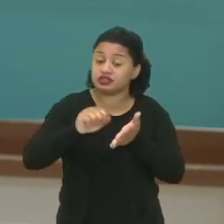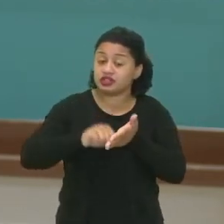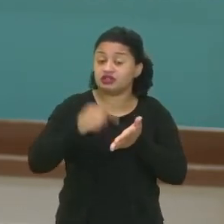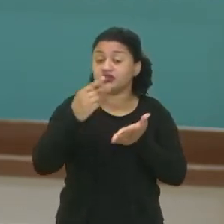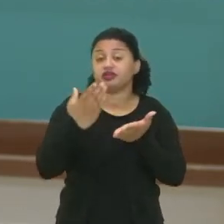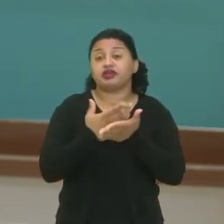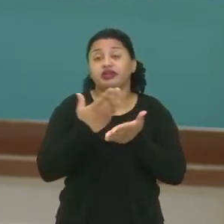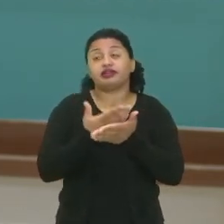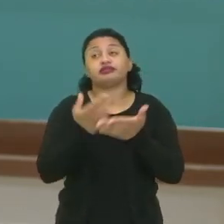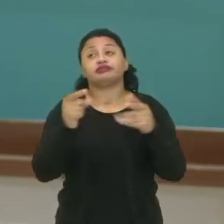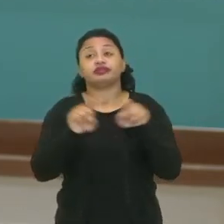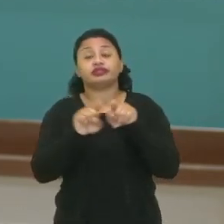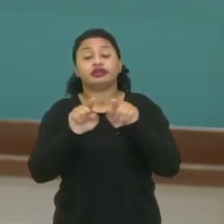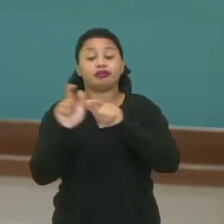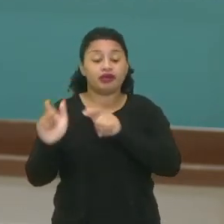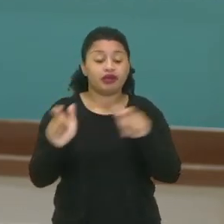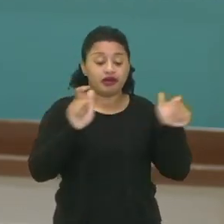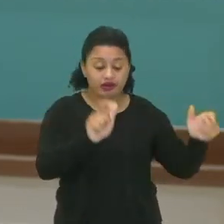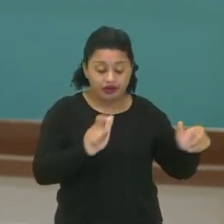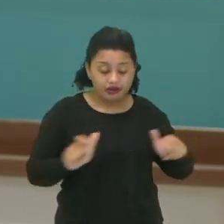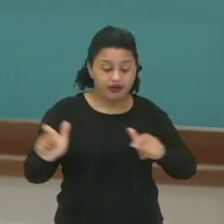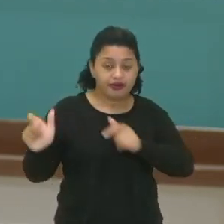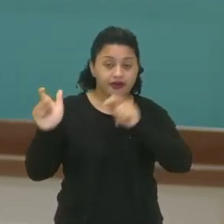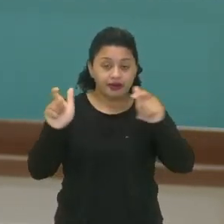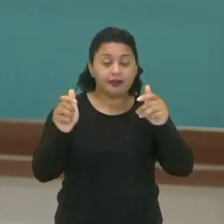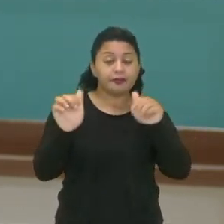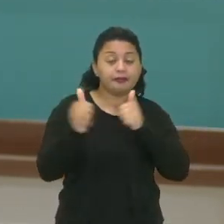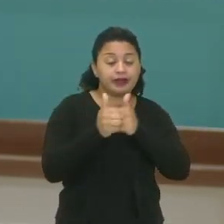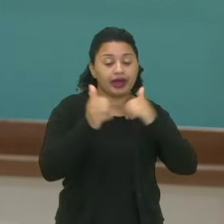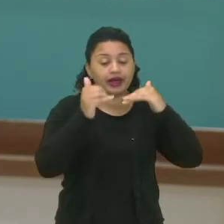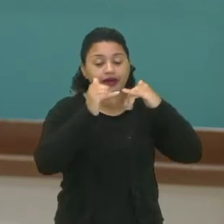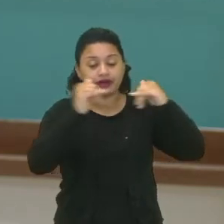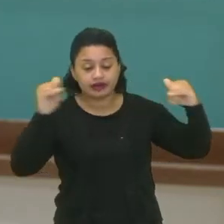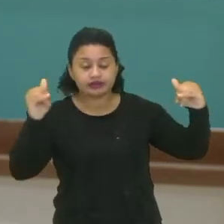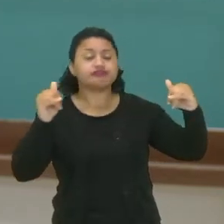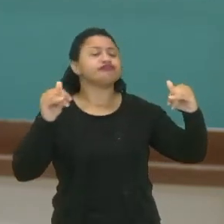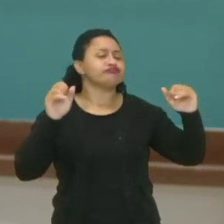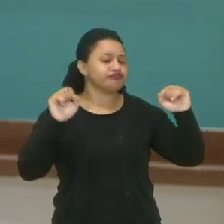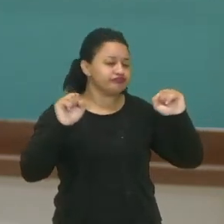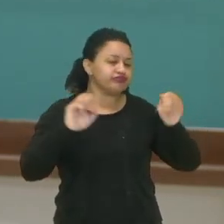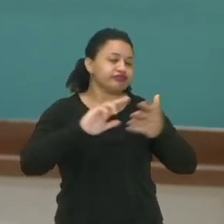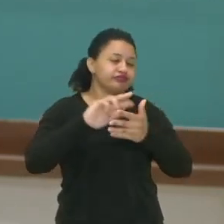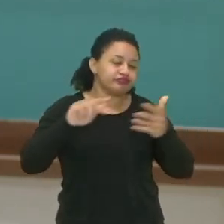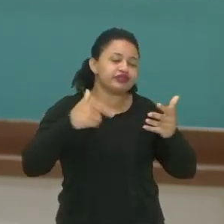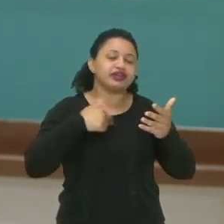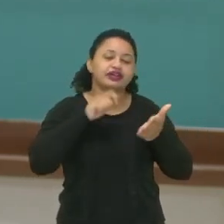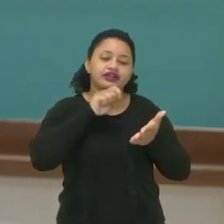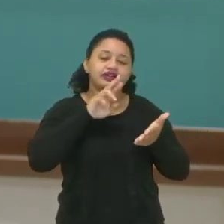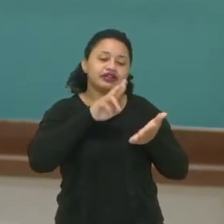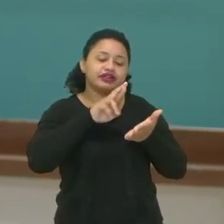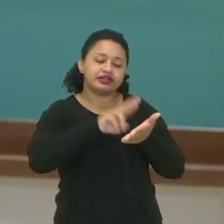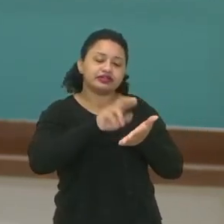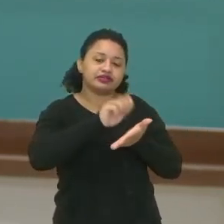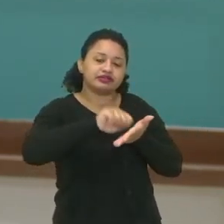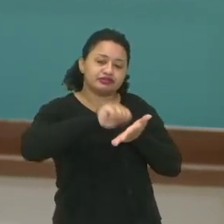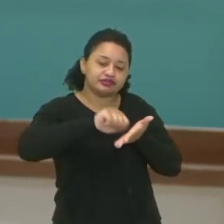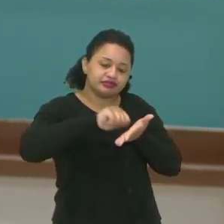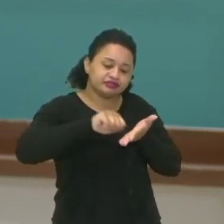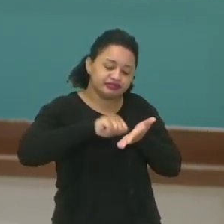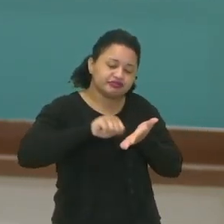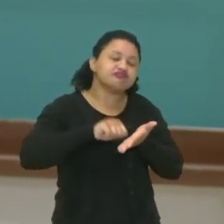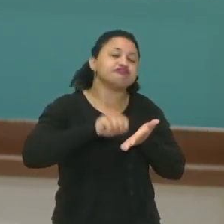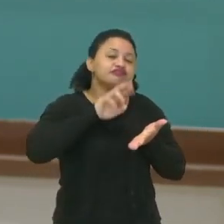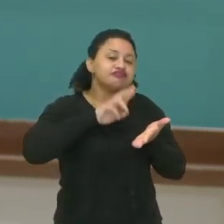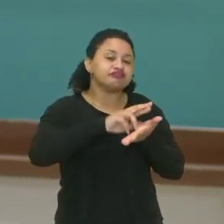Em questão de localização próxima à linha do Equador, né, e assim por diante. Então, faça então o seu trabalho, né, a